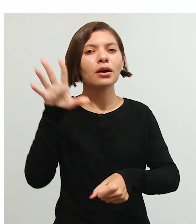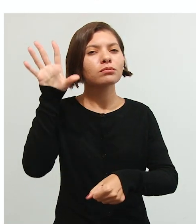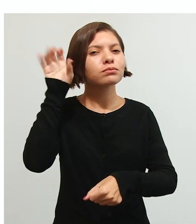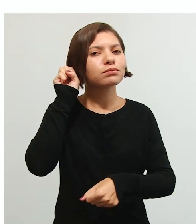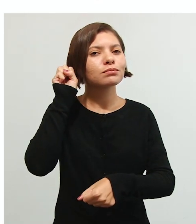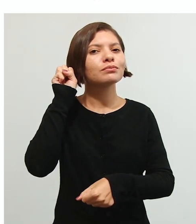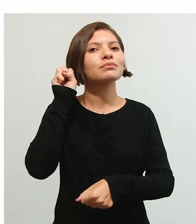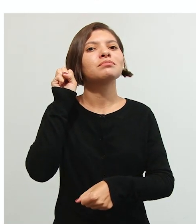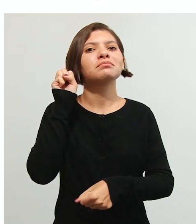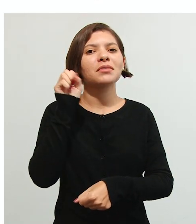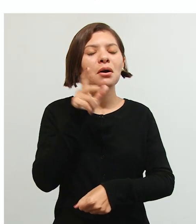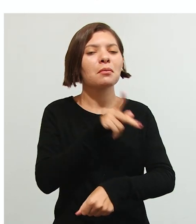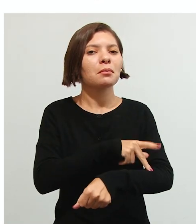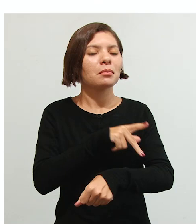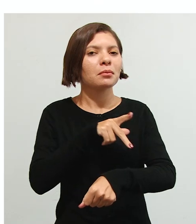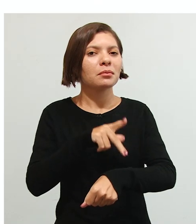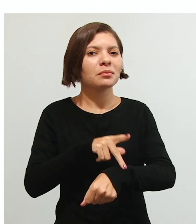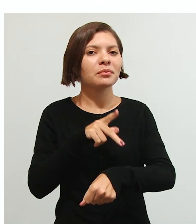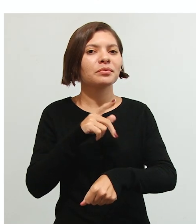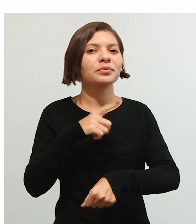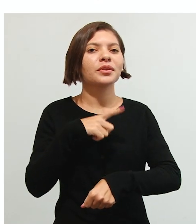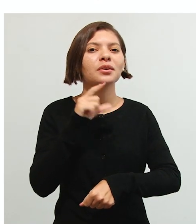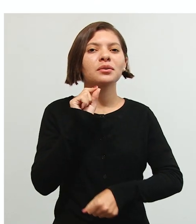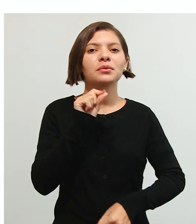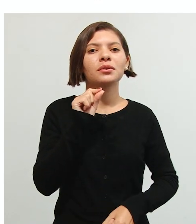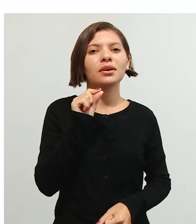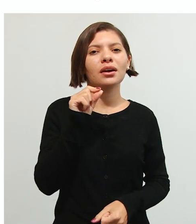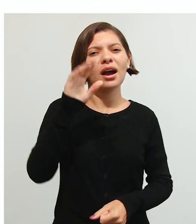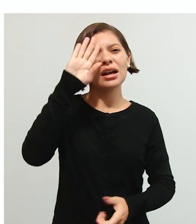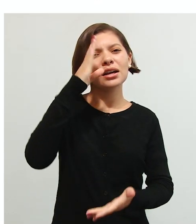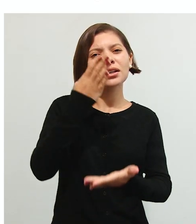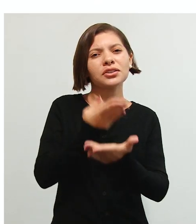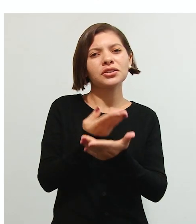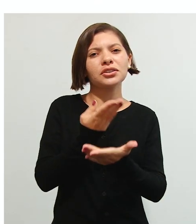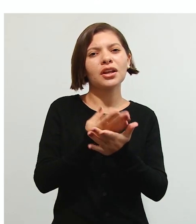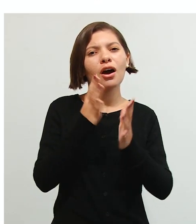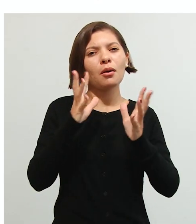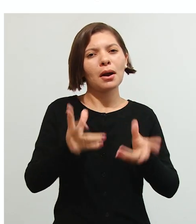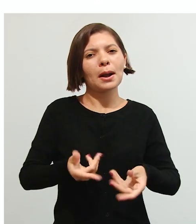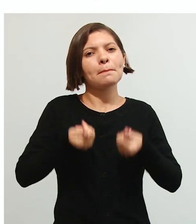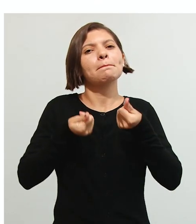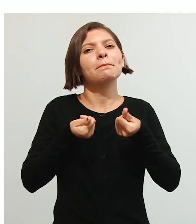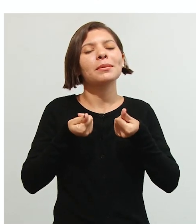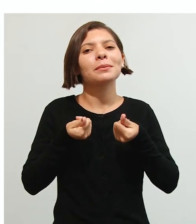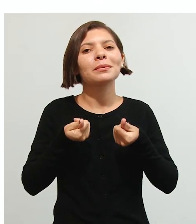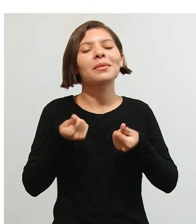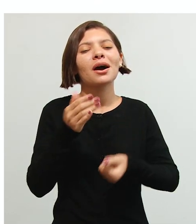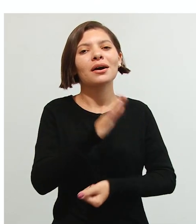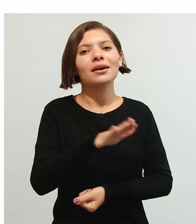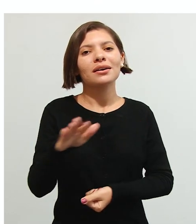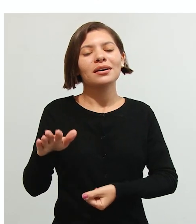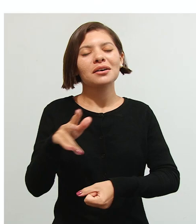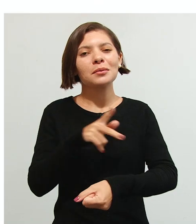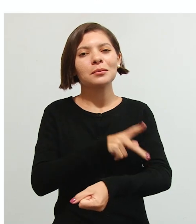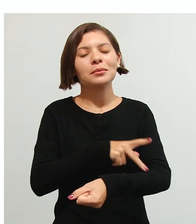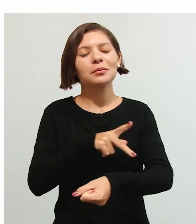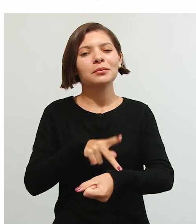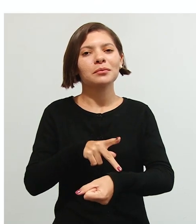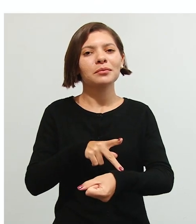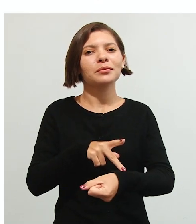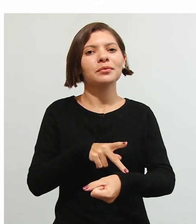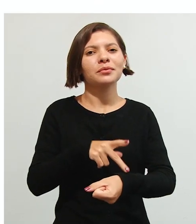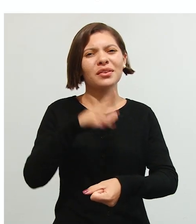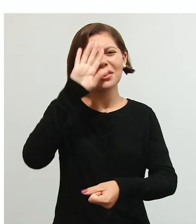da escuta. Essa pedagogia, ela tem a crença no potencial da criança. Então, uma